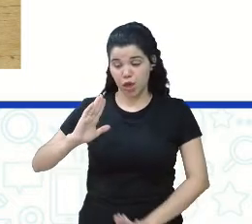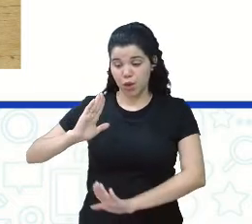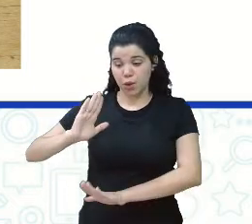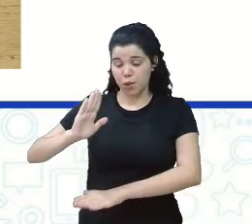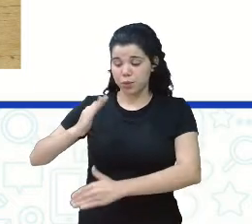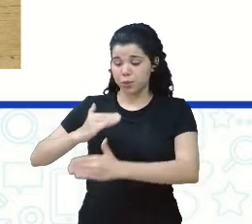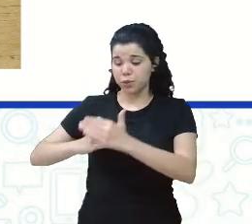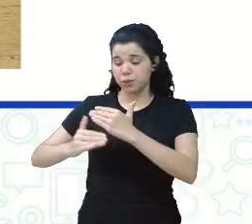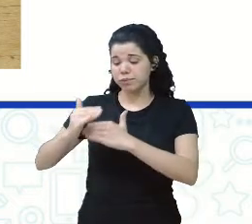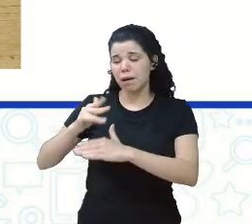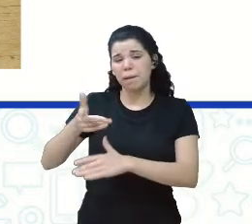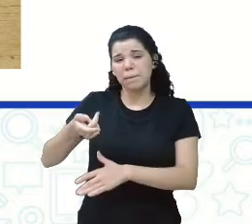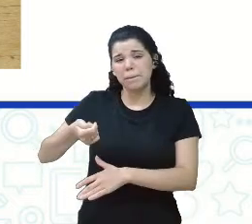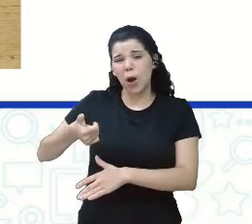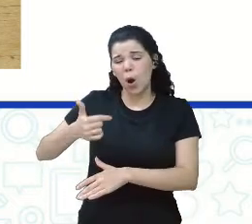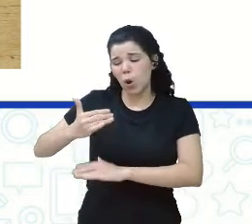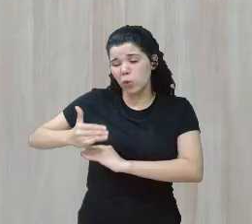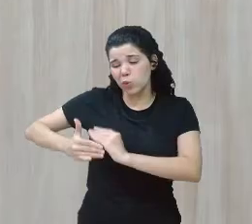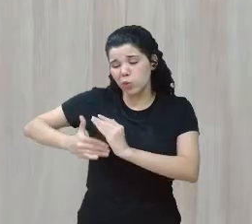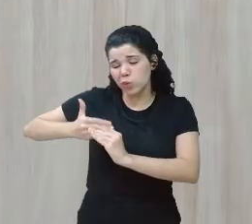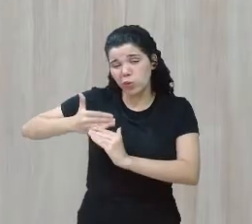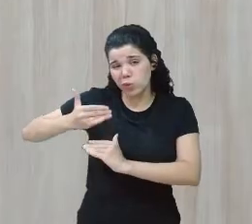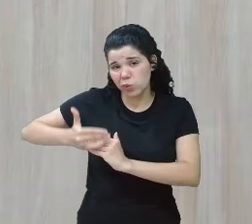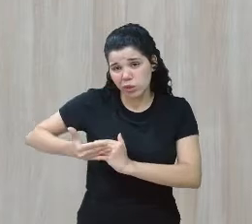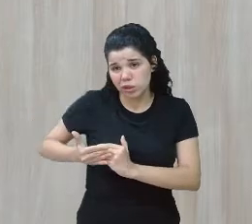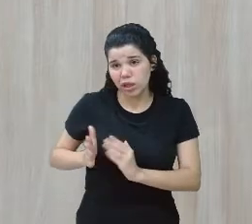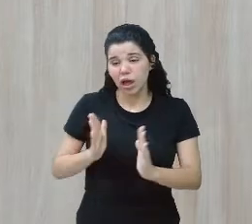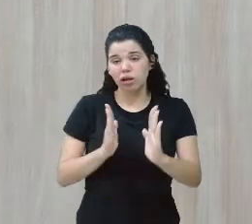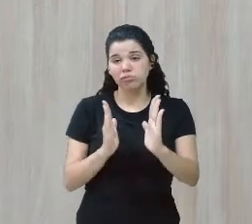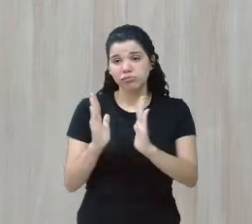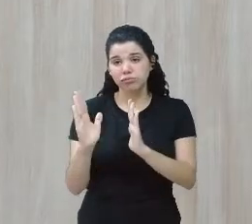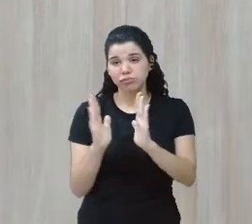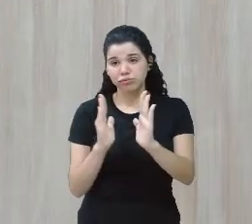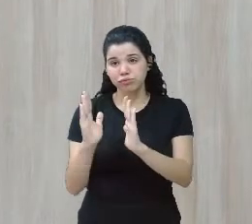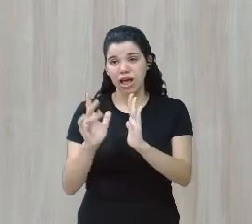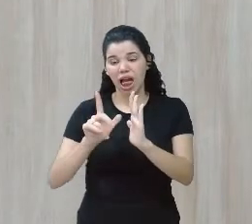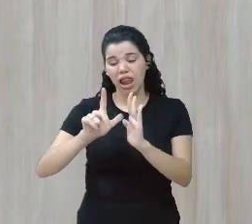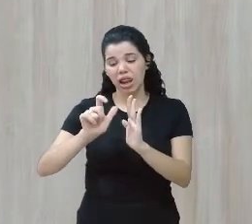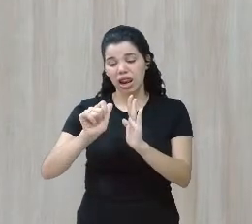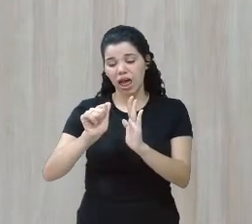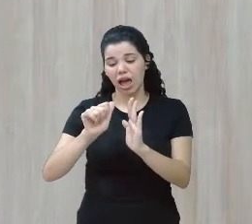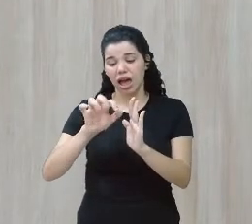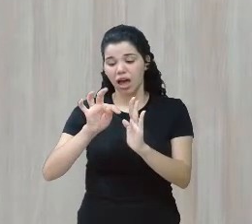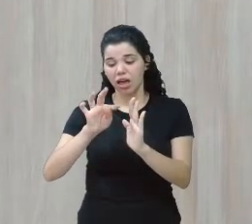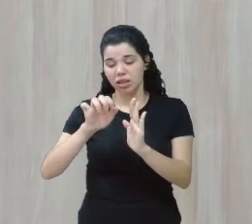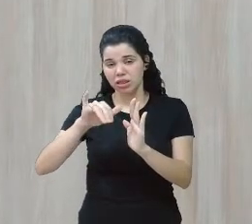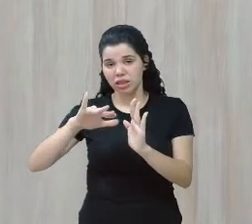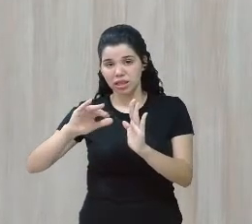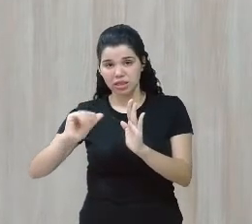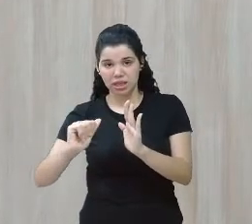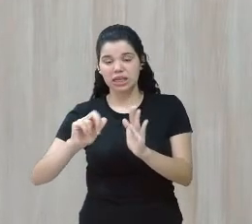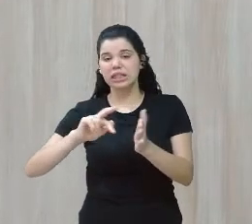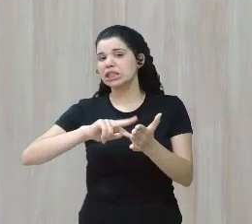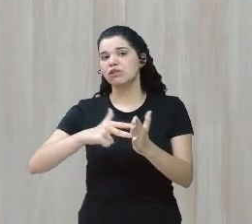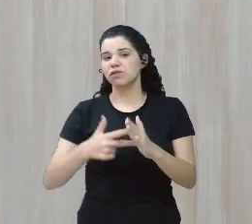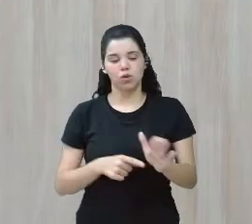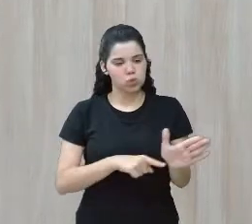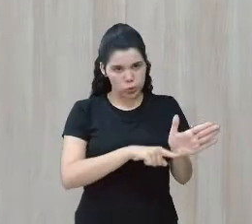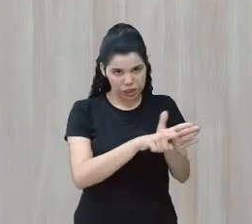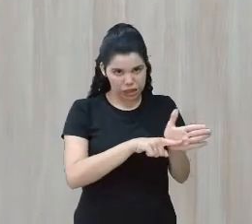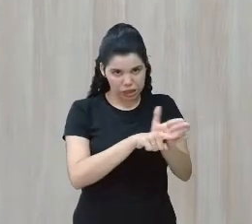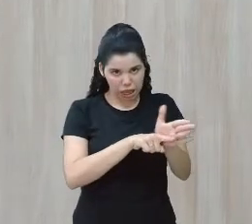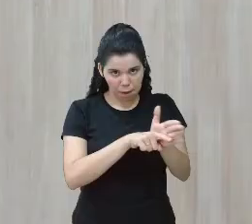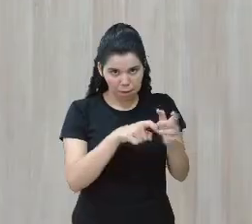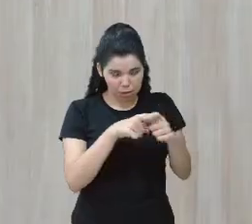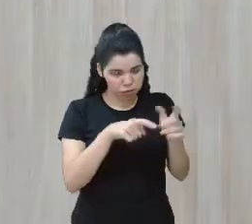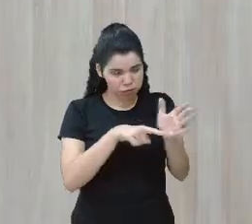muito baixos. Então, nessa fase de latência, já está dizendo pelo nome, latência, né? Ele apresenta o exame físico normal e